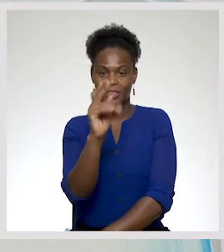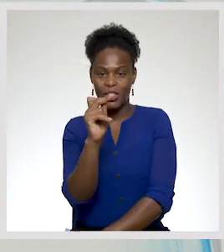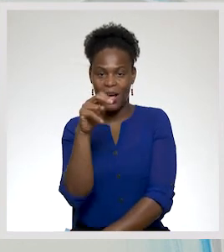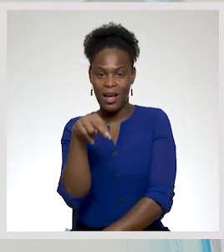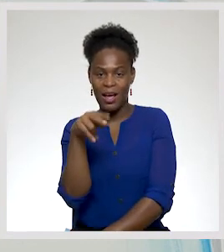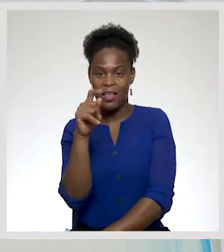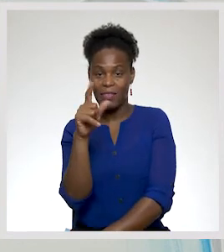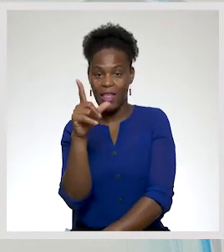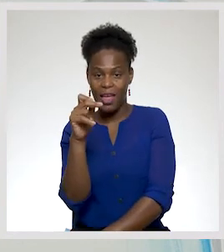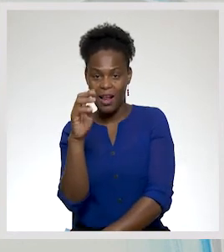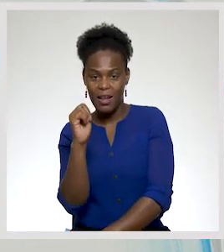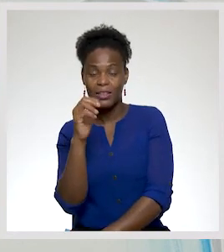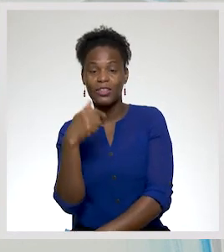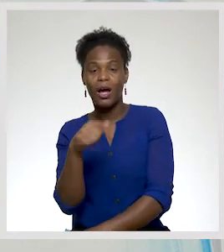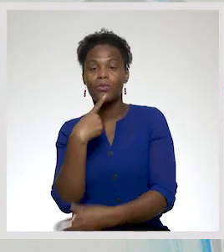no plural.